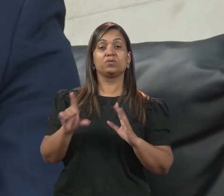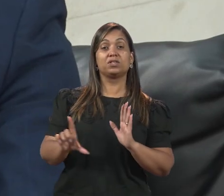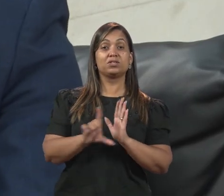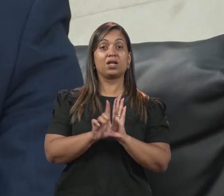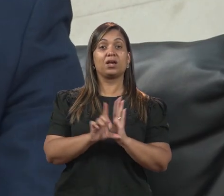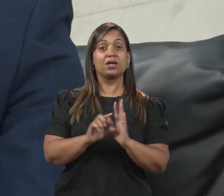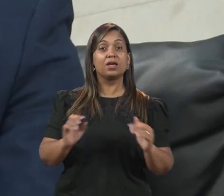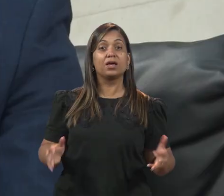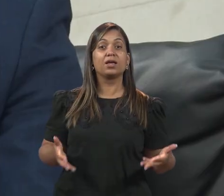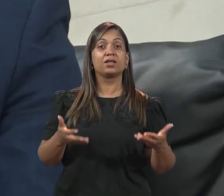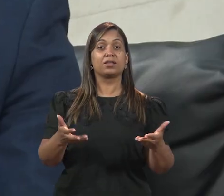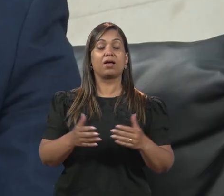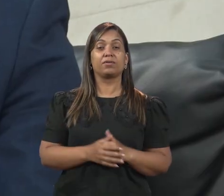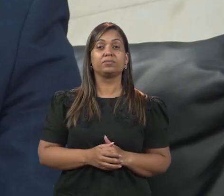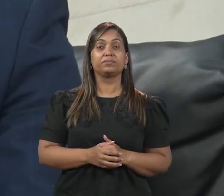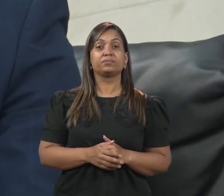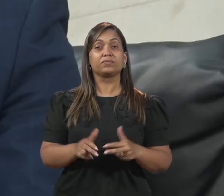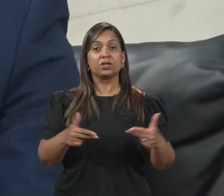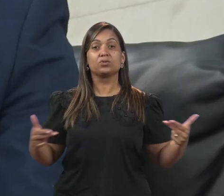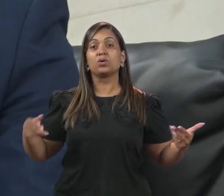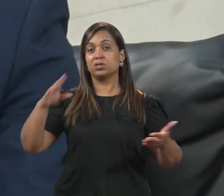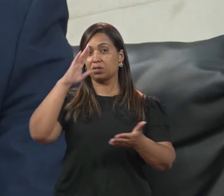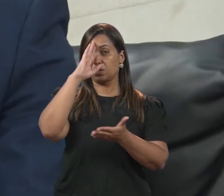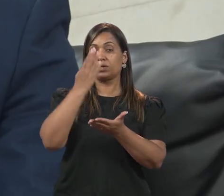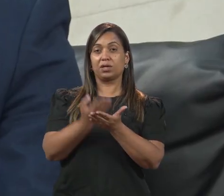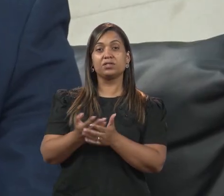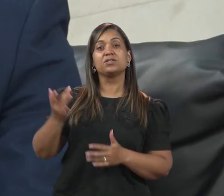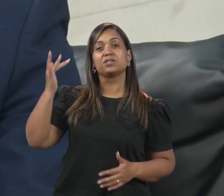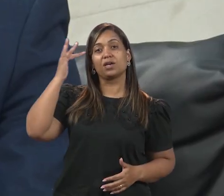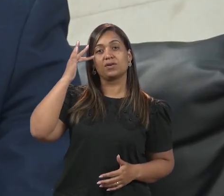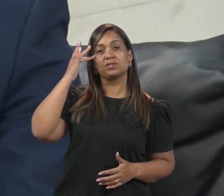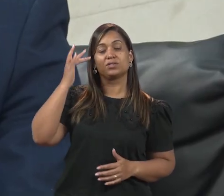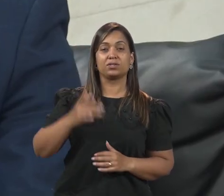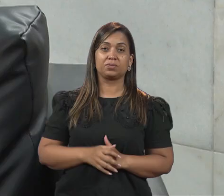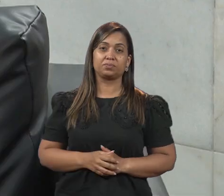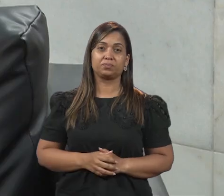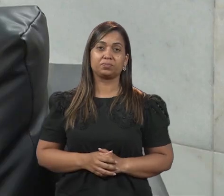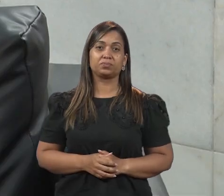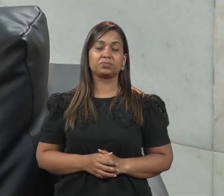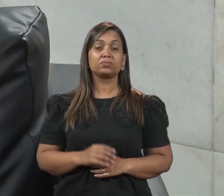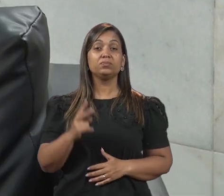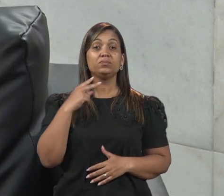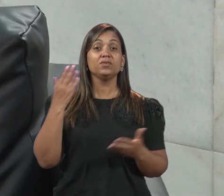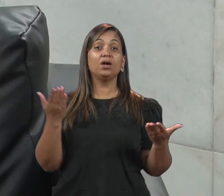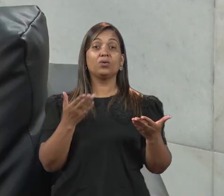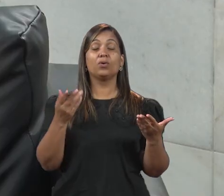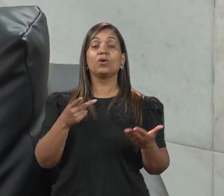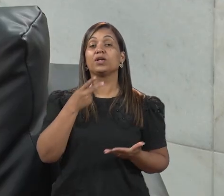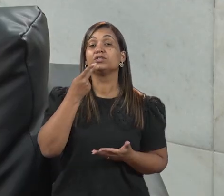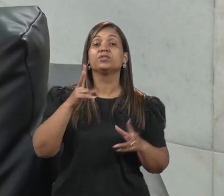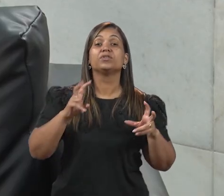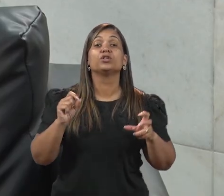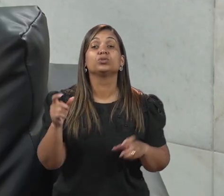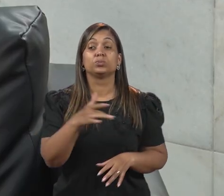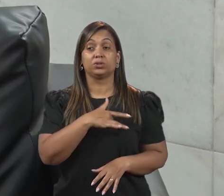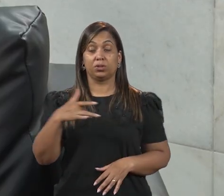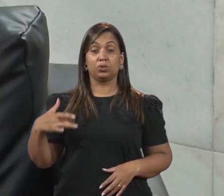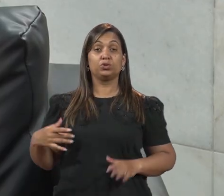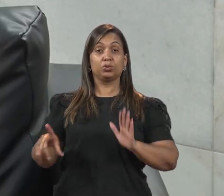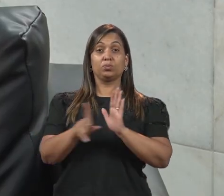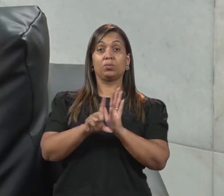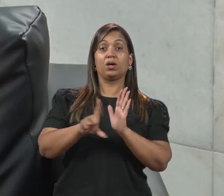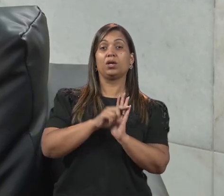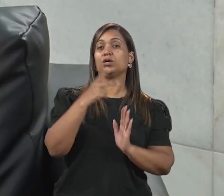é trazer rigor, mas trazer aquilo que eu acredito muito, que é a conscientização. Vereador, agora a gente fala de saúde. Uma lei do